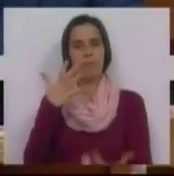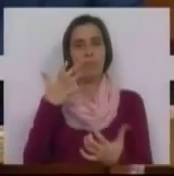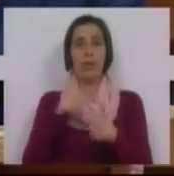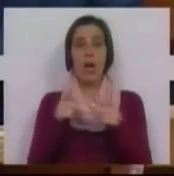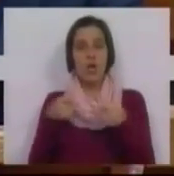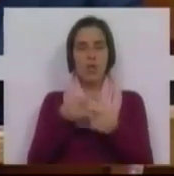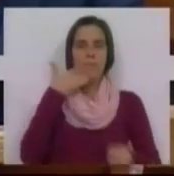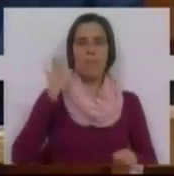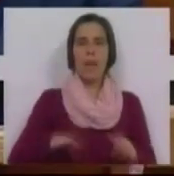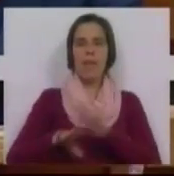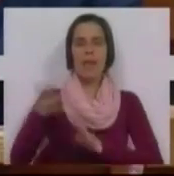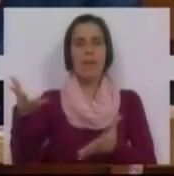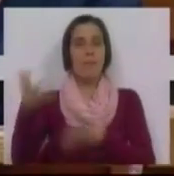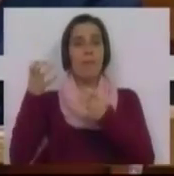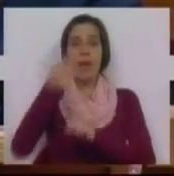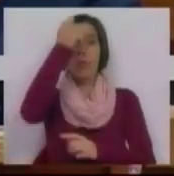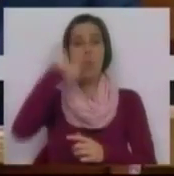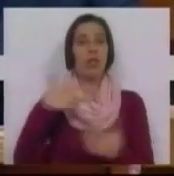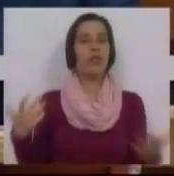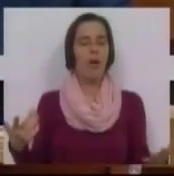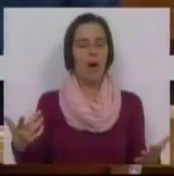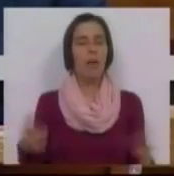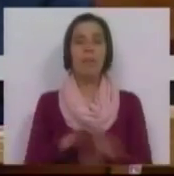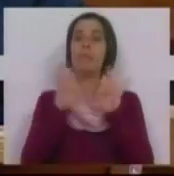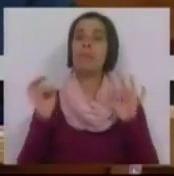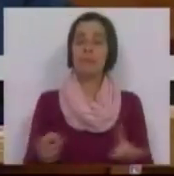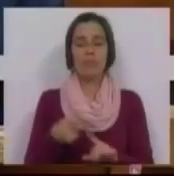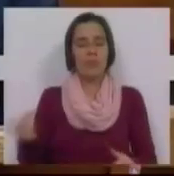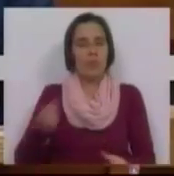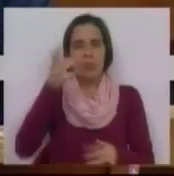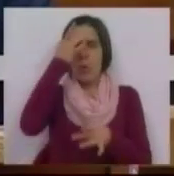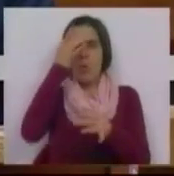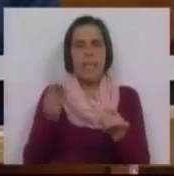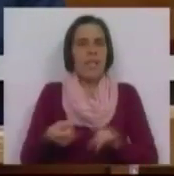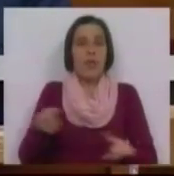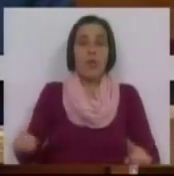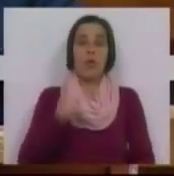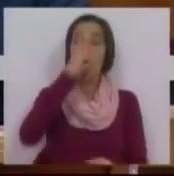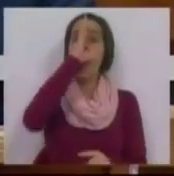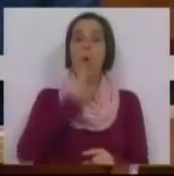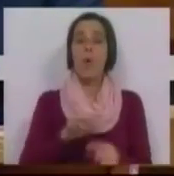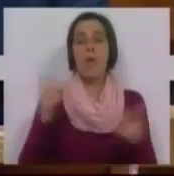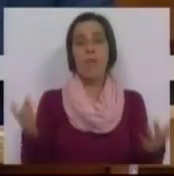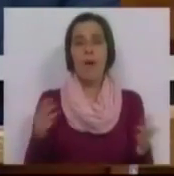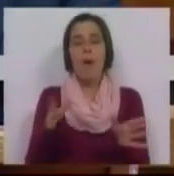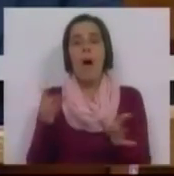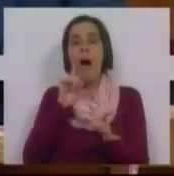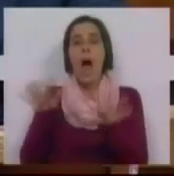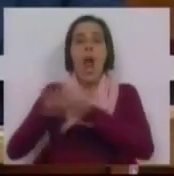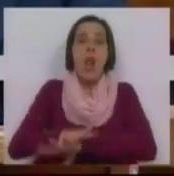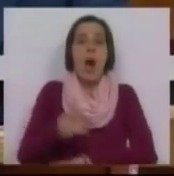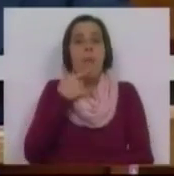a este ajuste de contas da direita com a história. Como também não é coincidência que o Governo ou fontes anónimas que